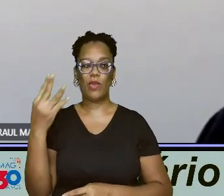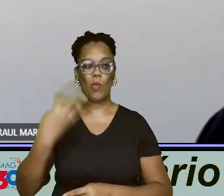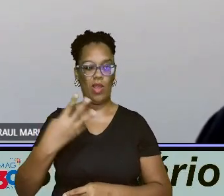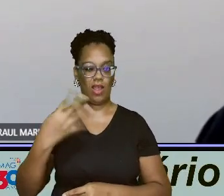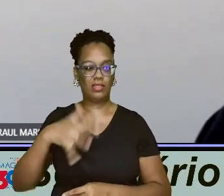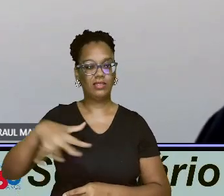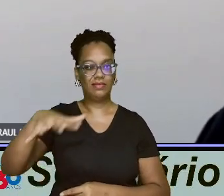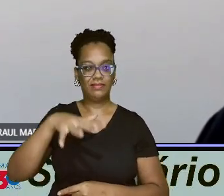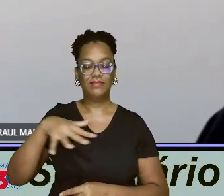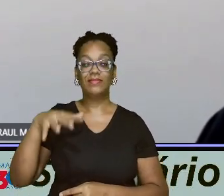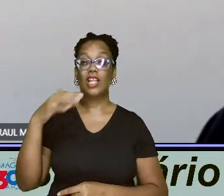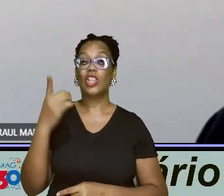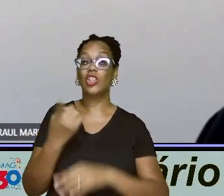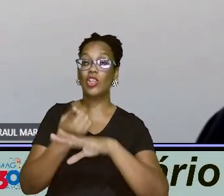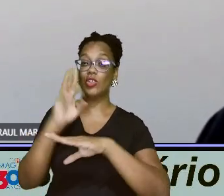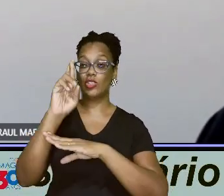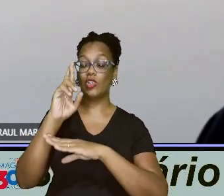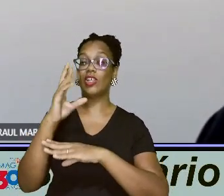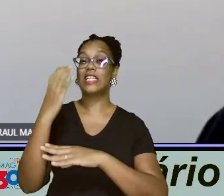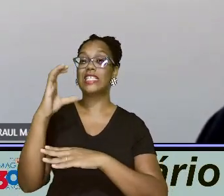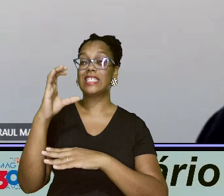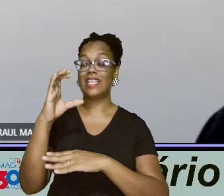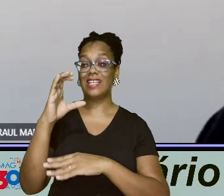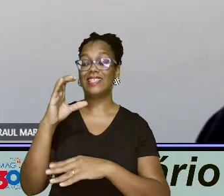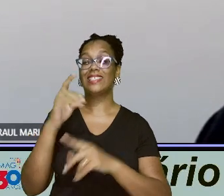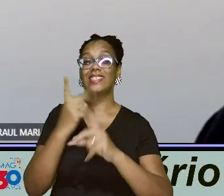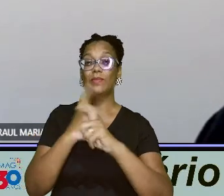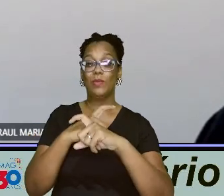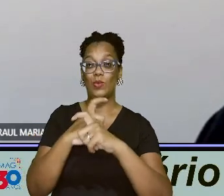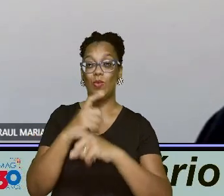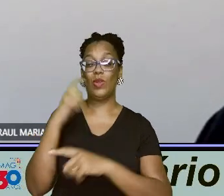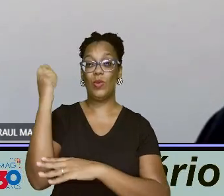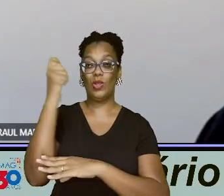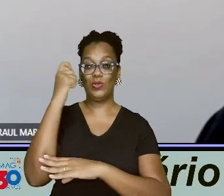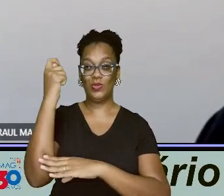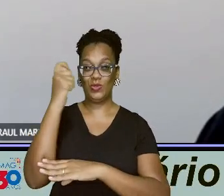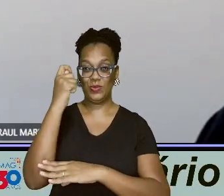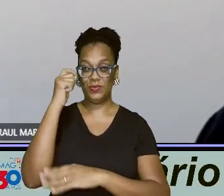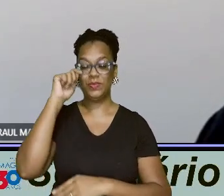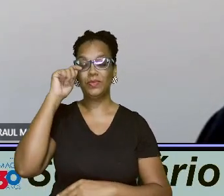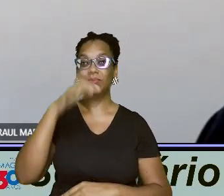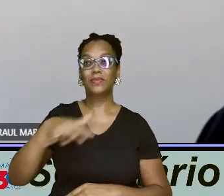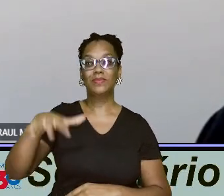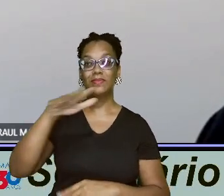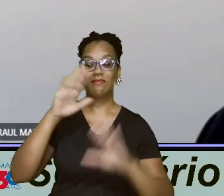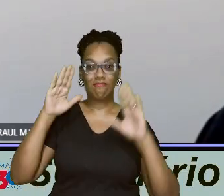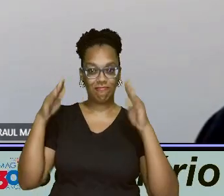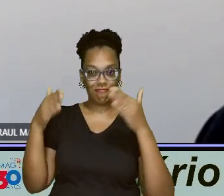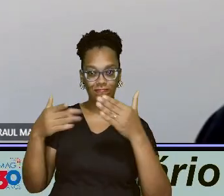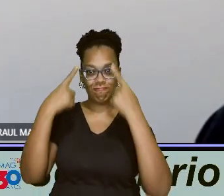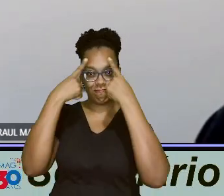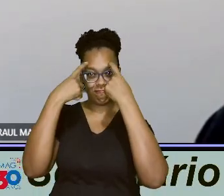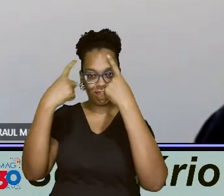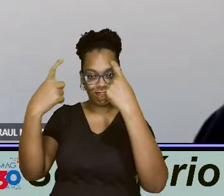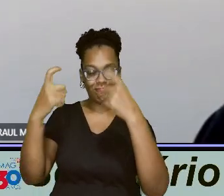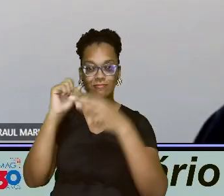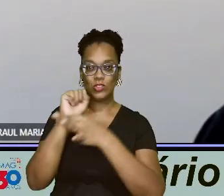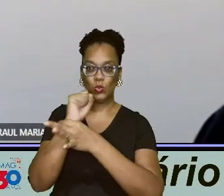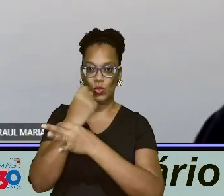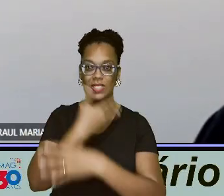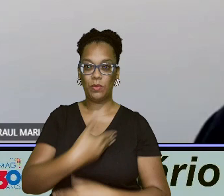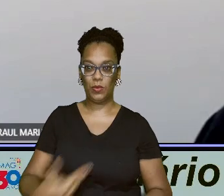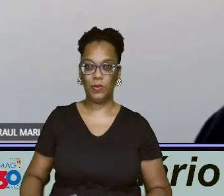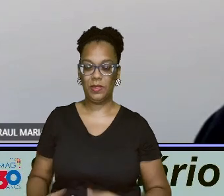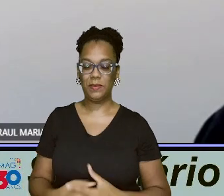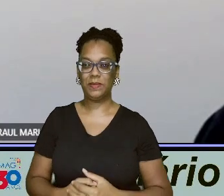Pontifícia Universidade Católica do Rio Grande do Sul, na área Concentração, Violência e Segurança Pública, mestre em